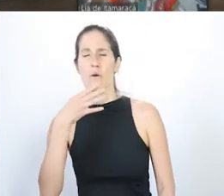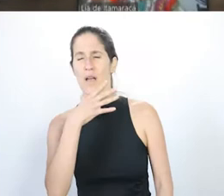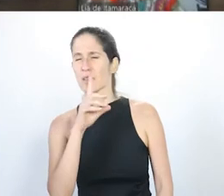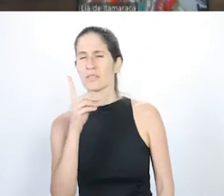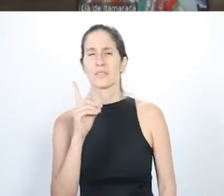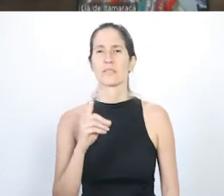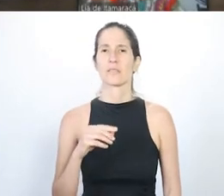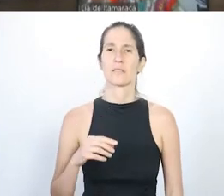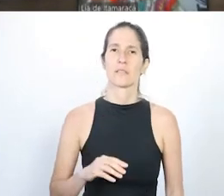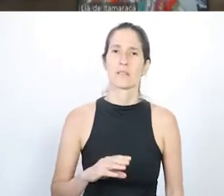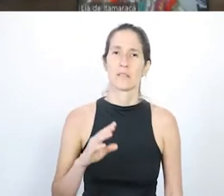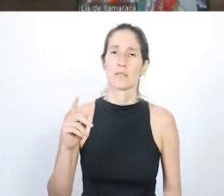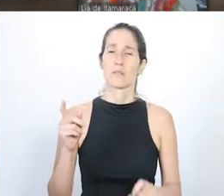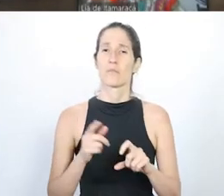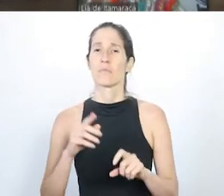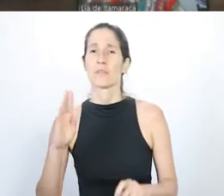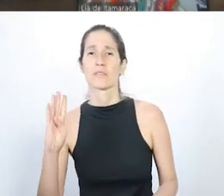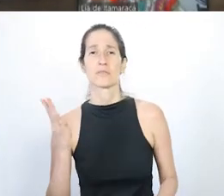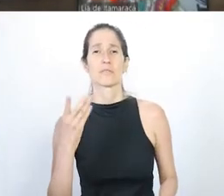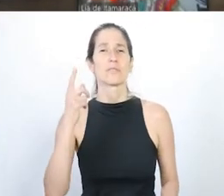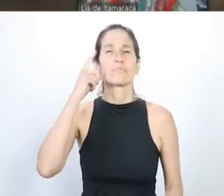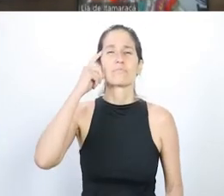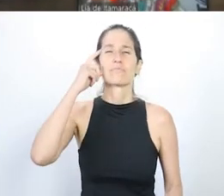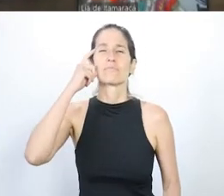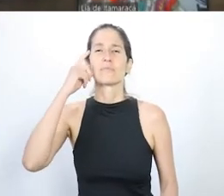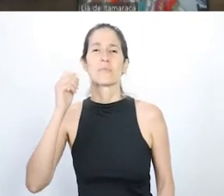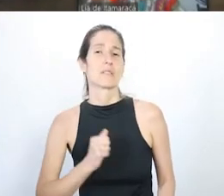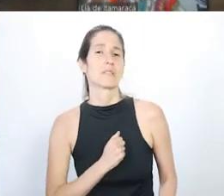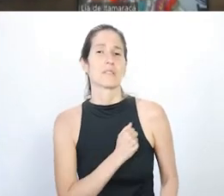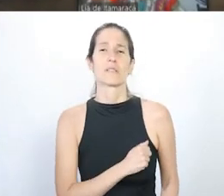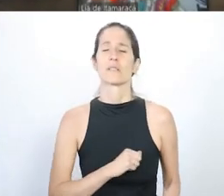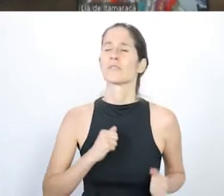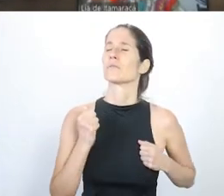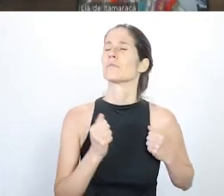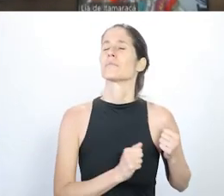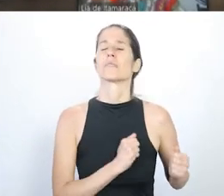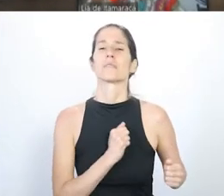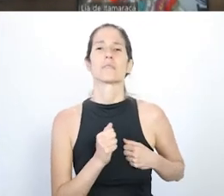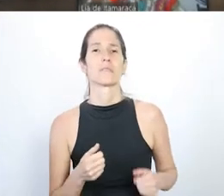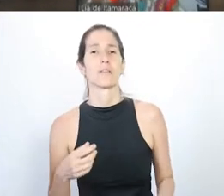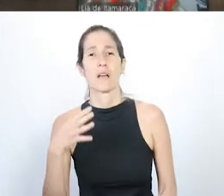me enganando, estou pensando que isto é saudade ou paixão, acho que não,